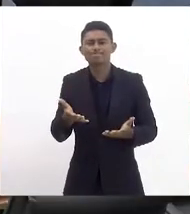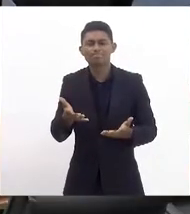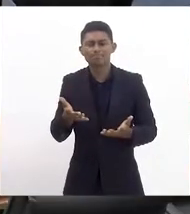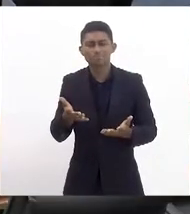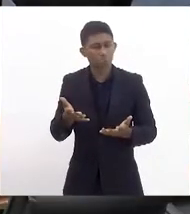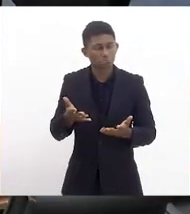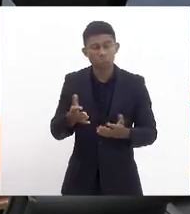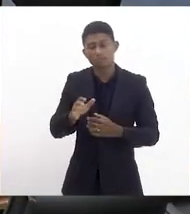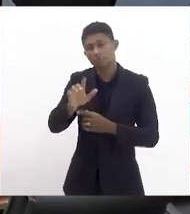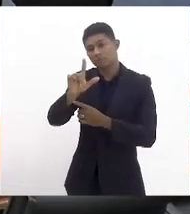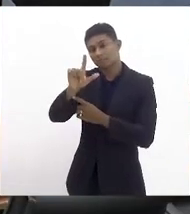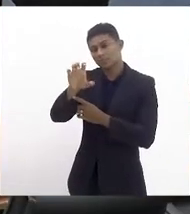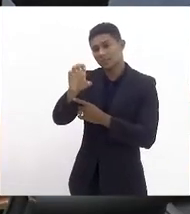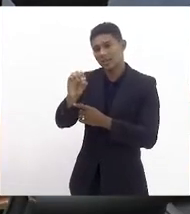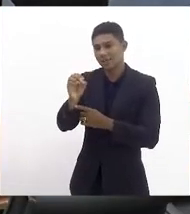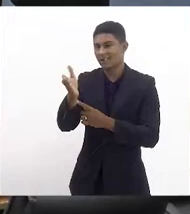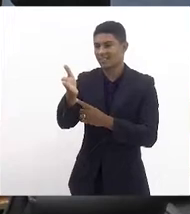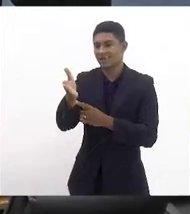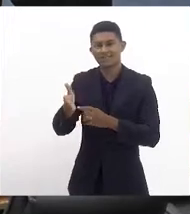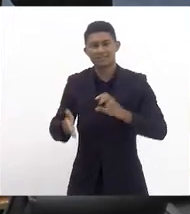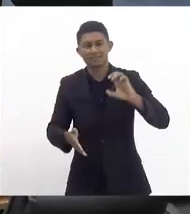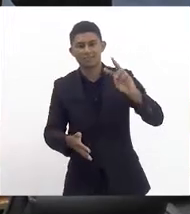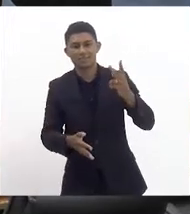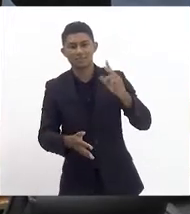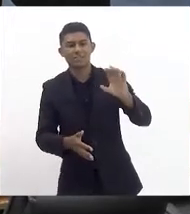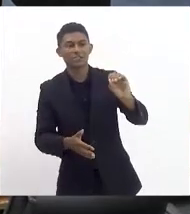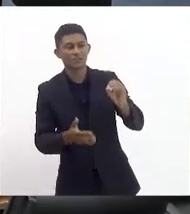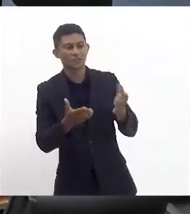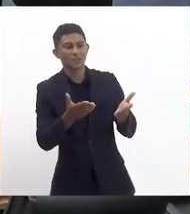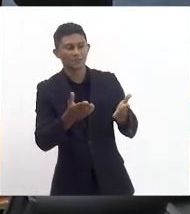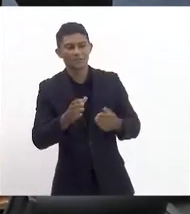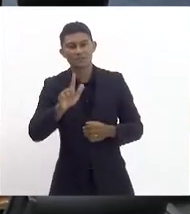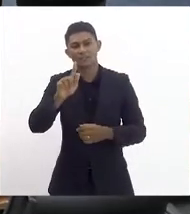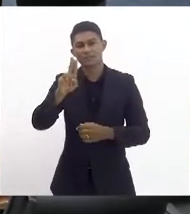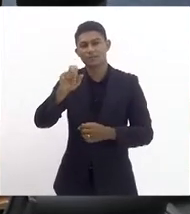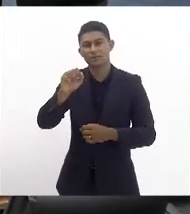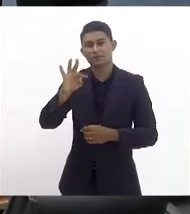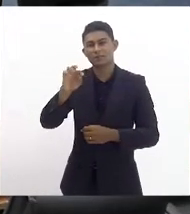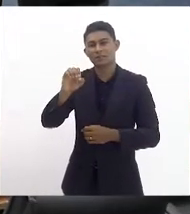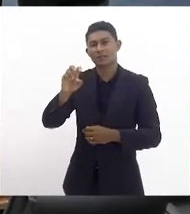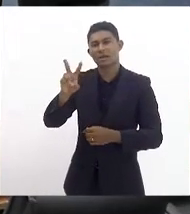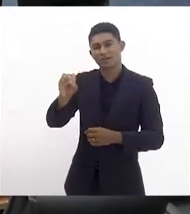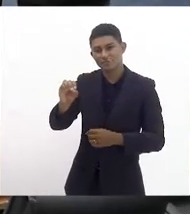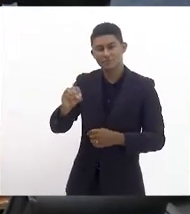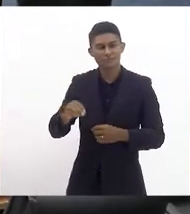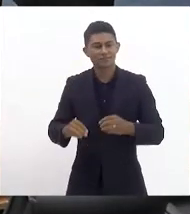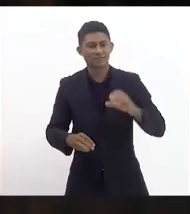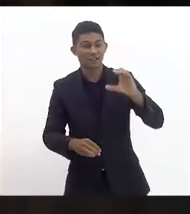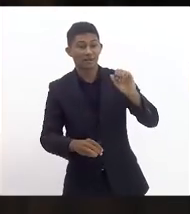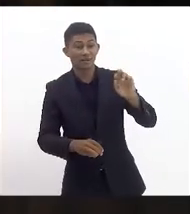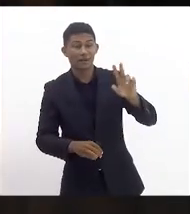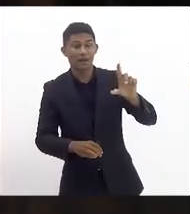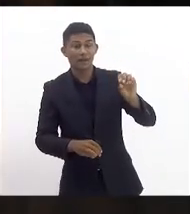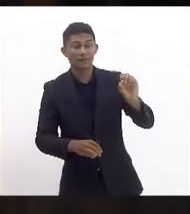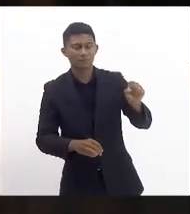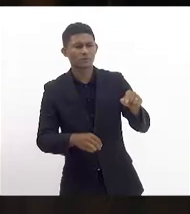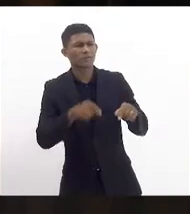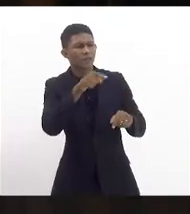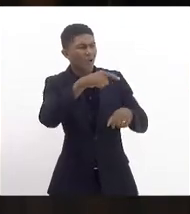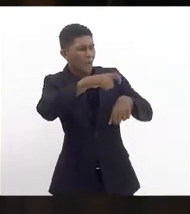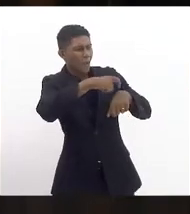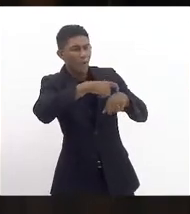Deputado Léo Vieira, deputado Chico Machado, Gustavo Schmidt, Carlos Mink, senti sua falta lá no almoço, hein,